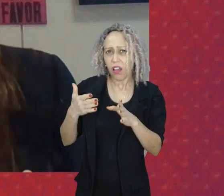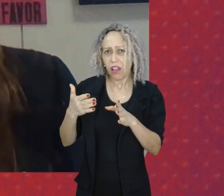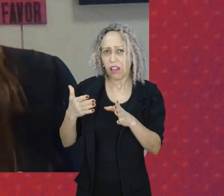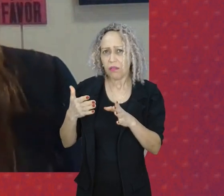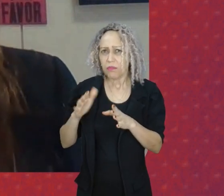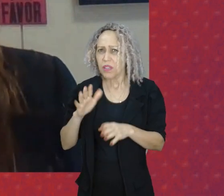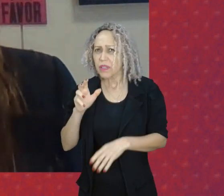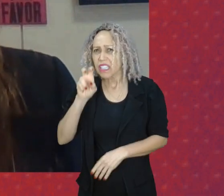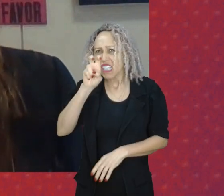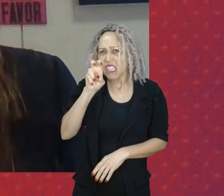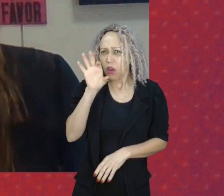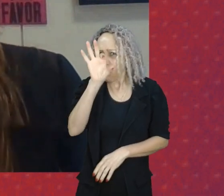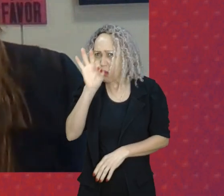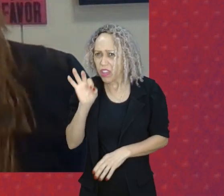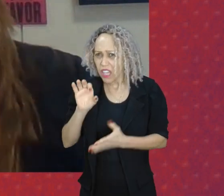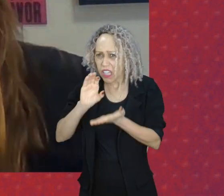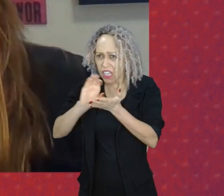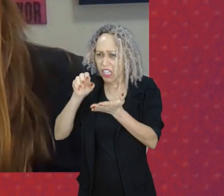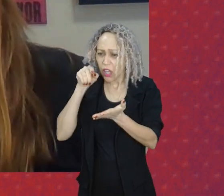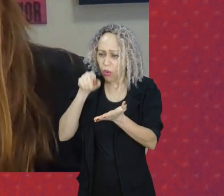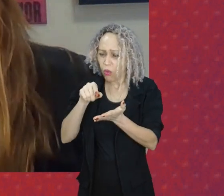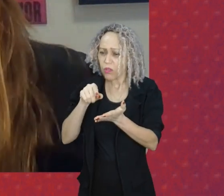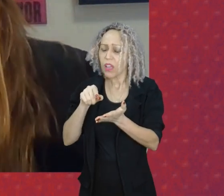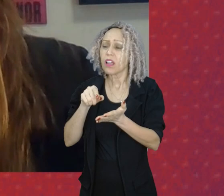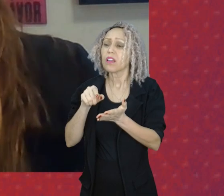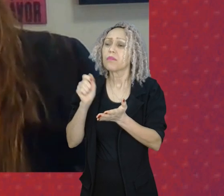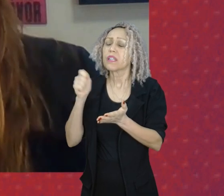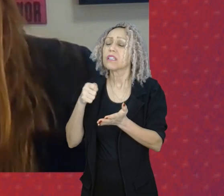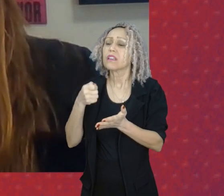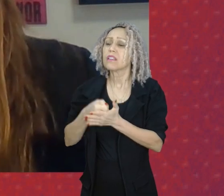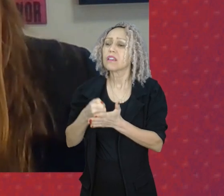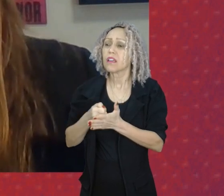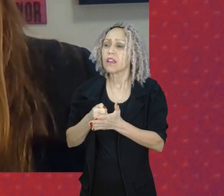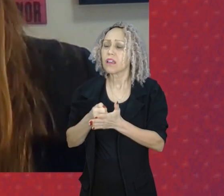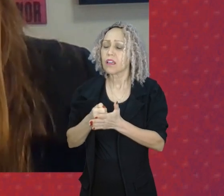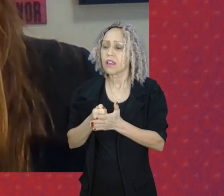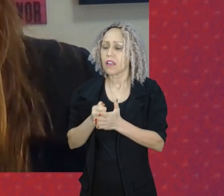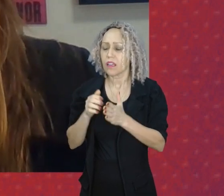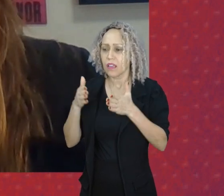menos 5% desses recursos têm que ser destinados às